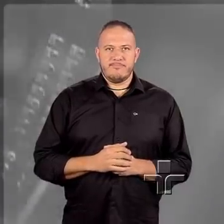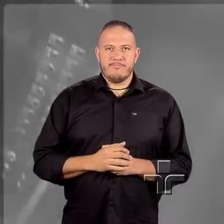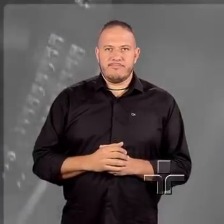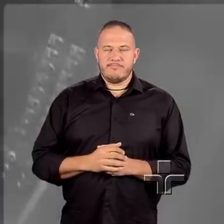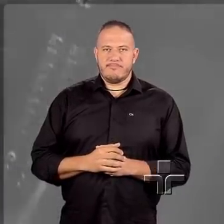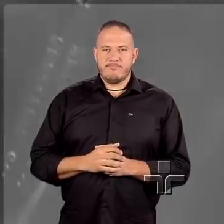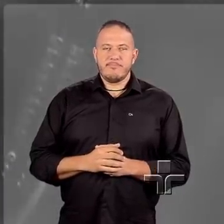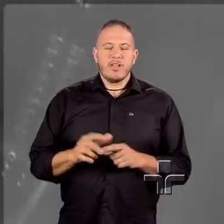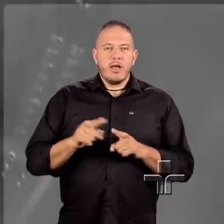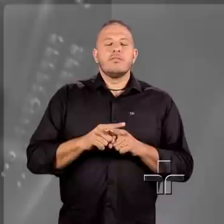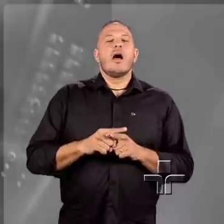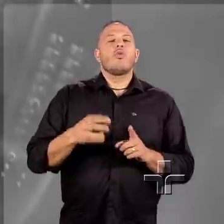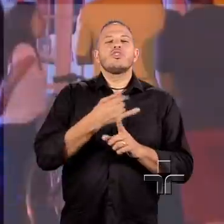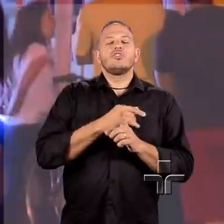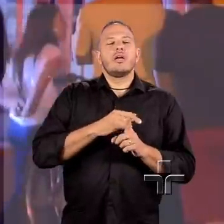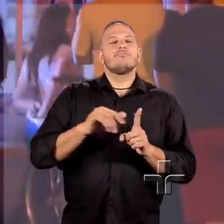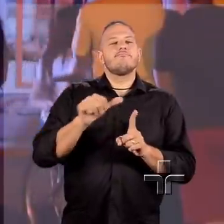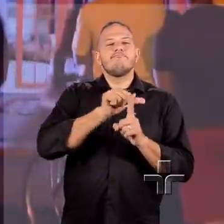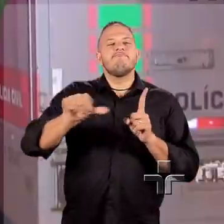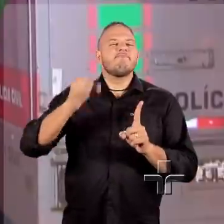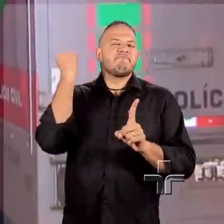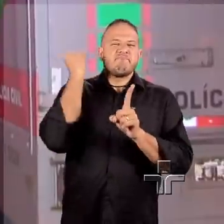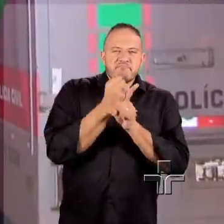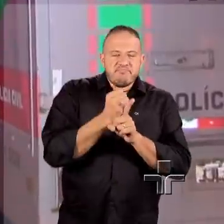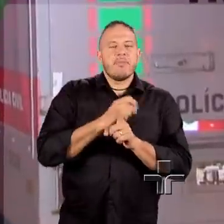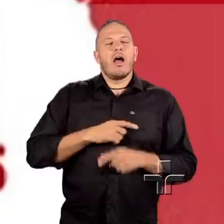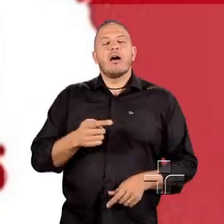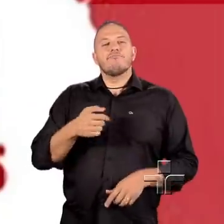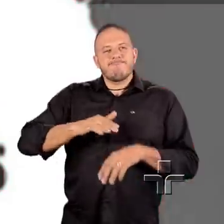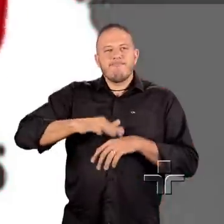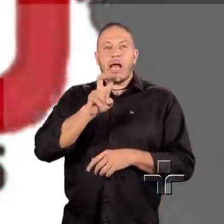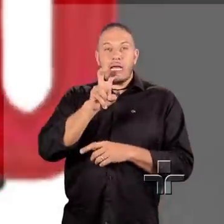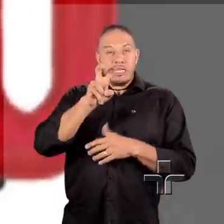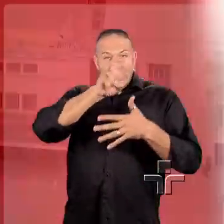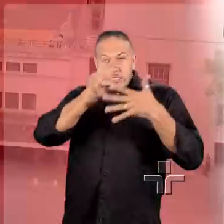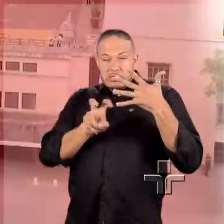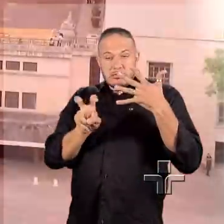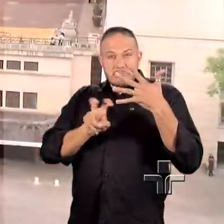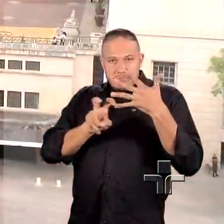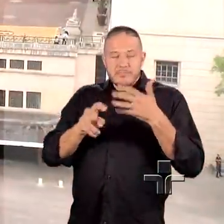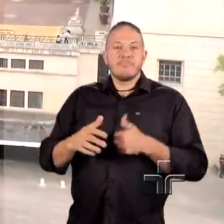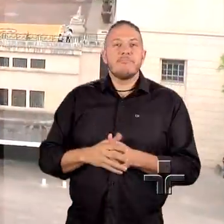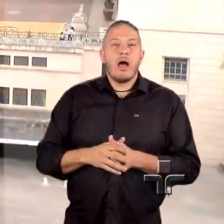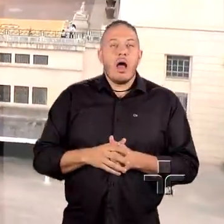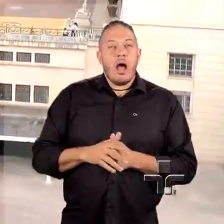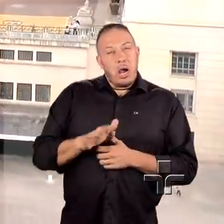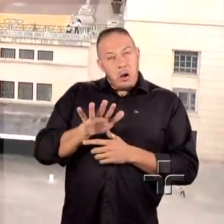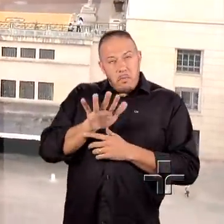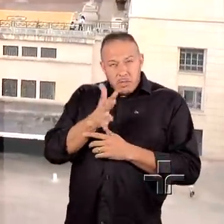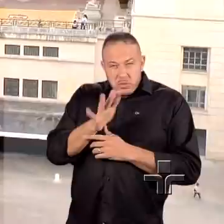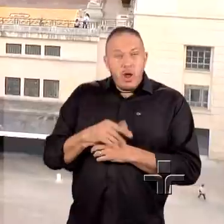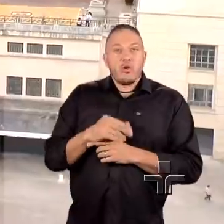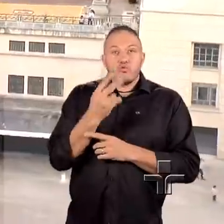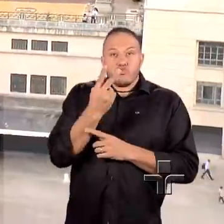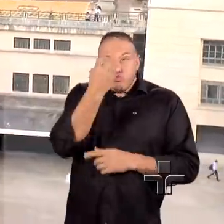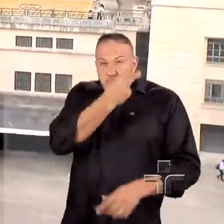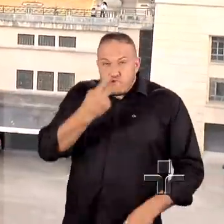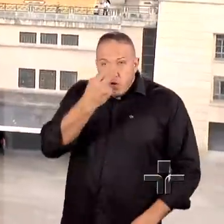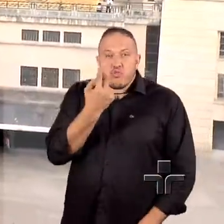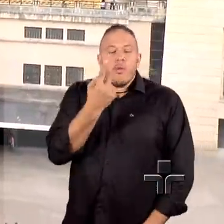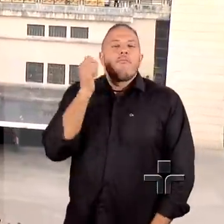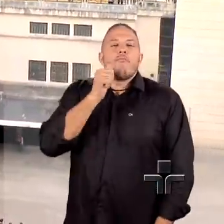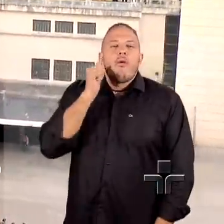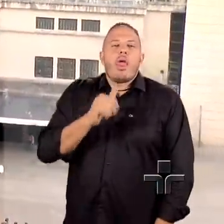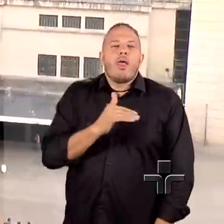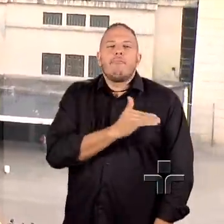A taxa de feminicídios brasileira é a 5ª maior do mundo. A cada 2 horas, uma mulher é assassinada no